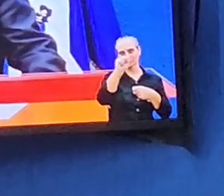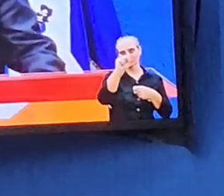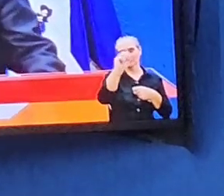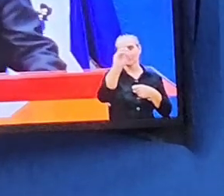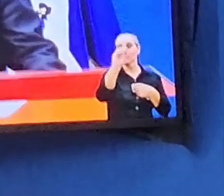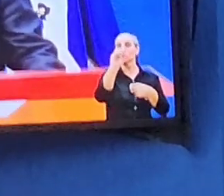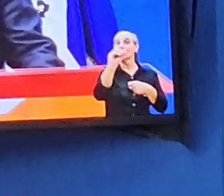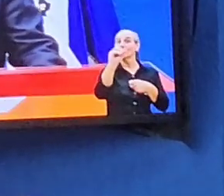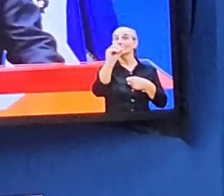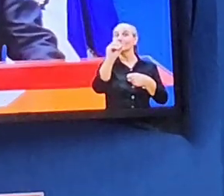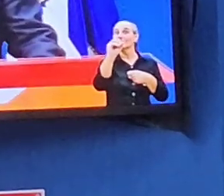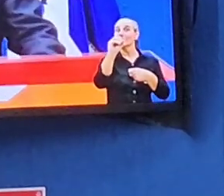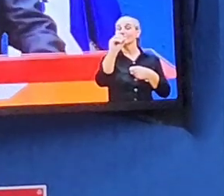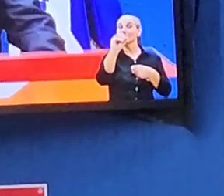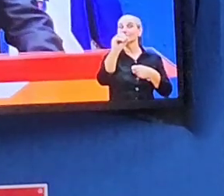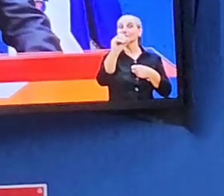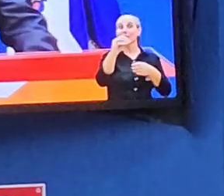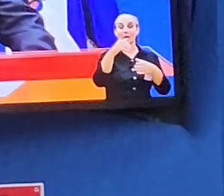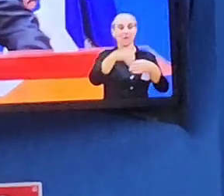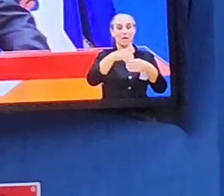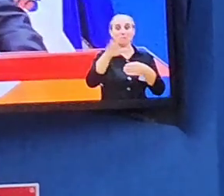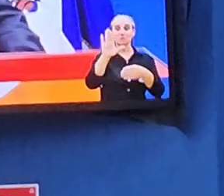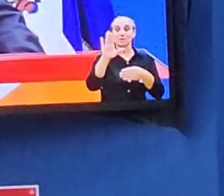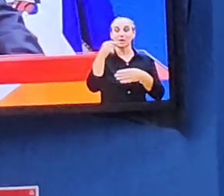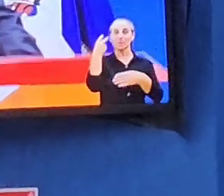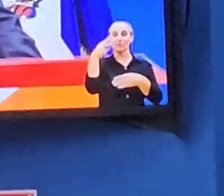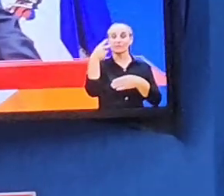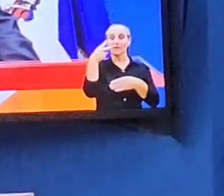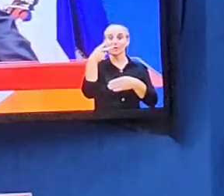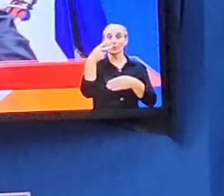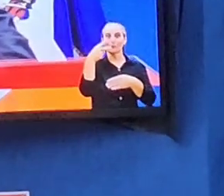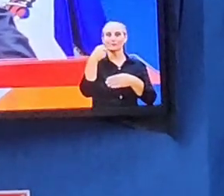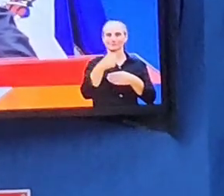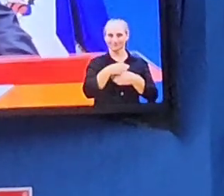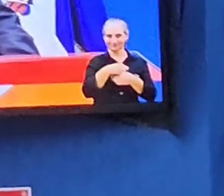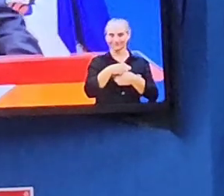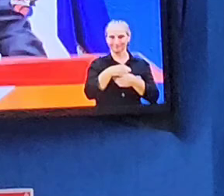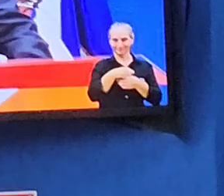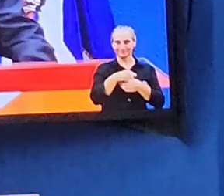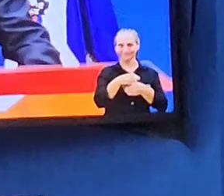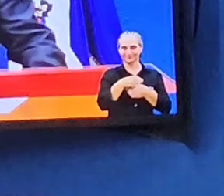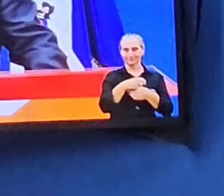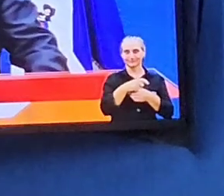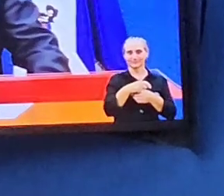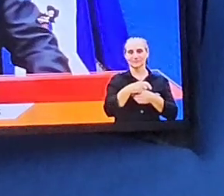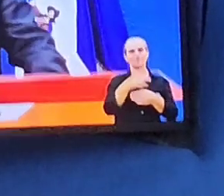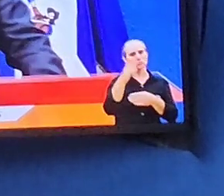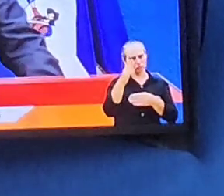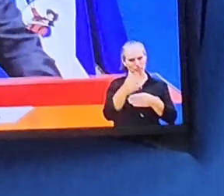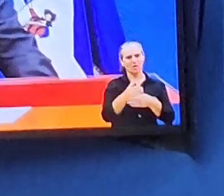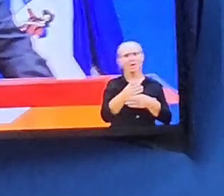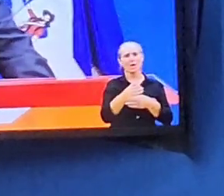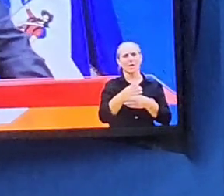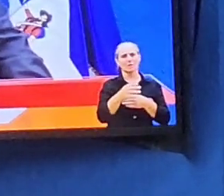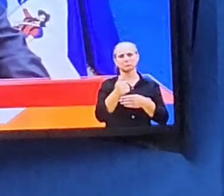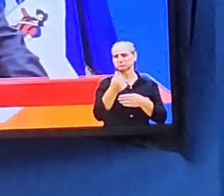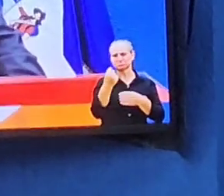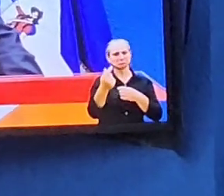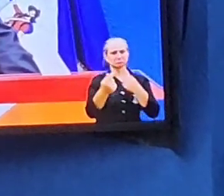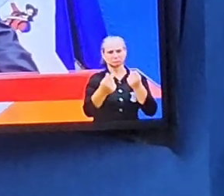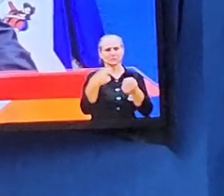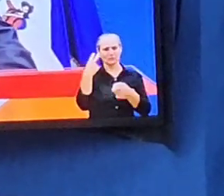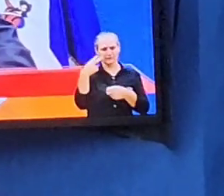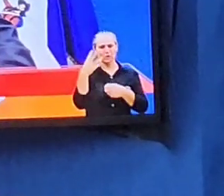candidatos a vereador que nosso município teve. Alguns, claro, já vereadores, tentando a